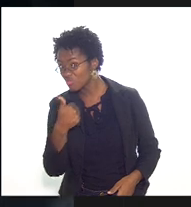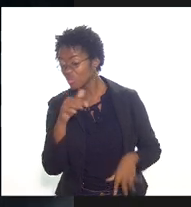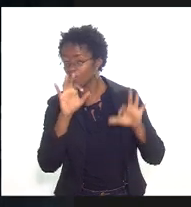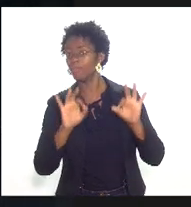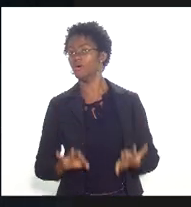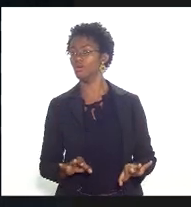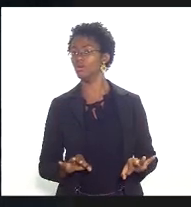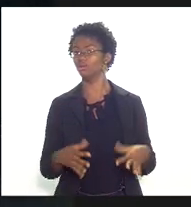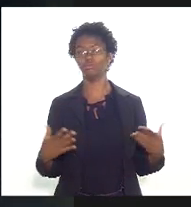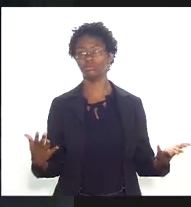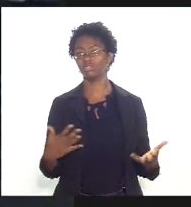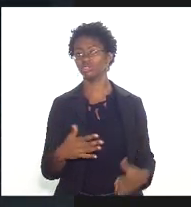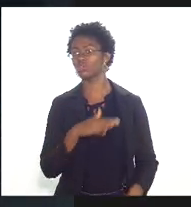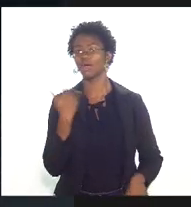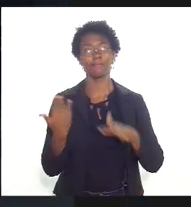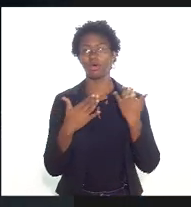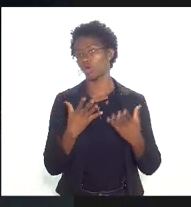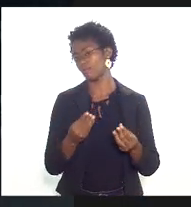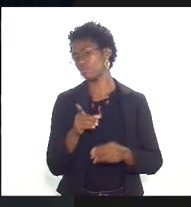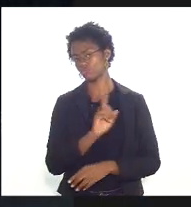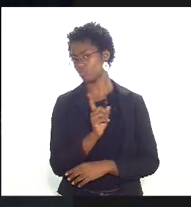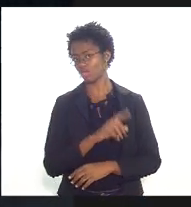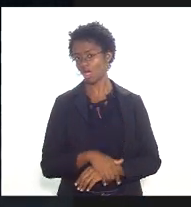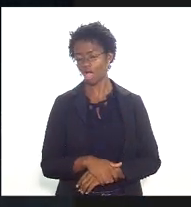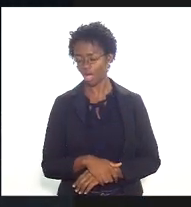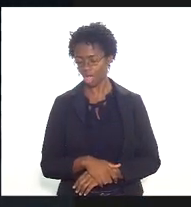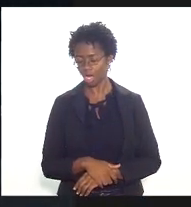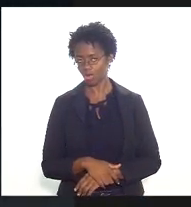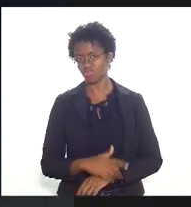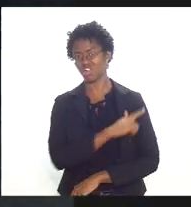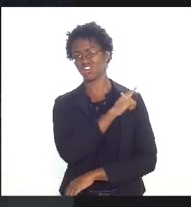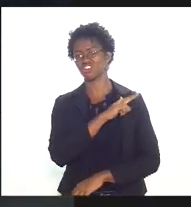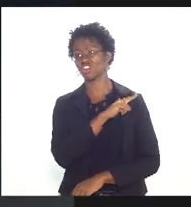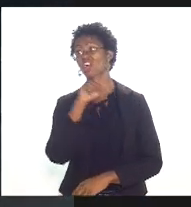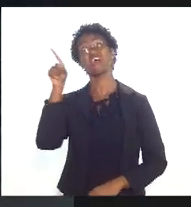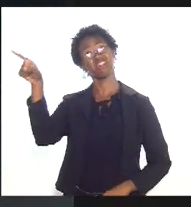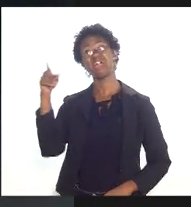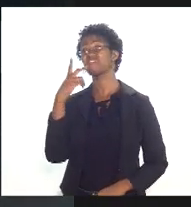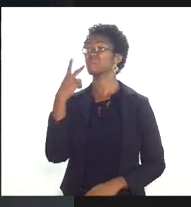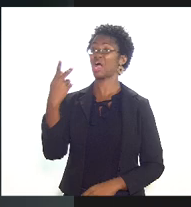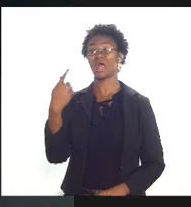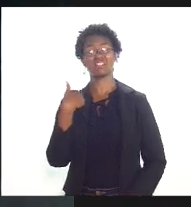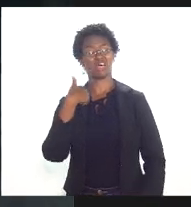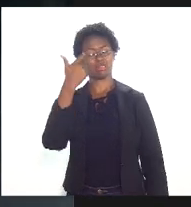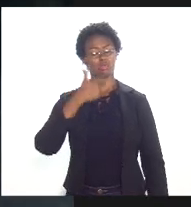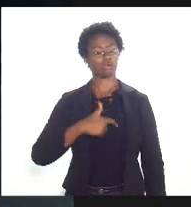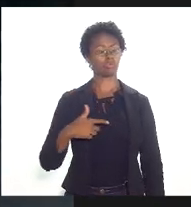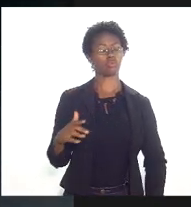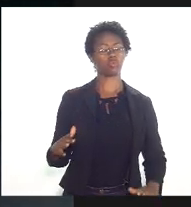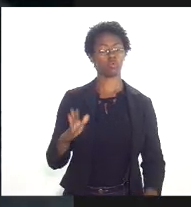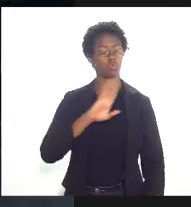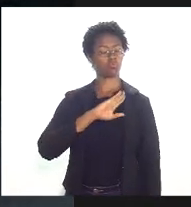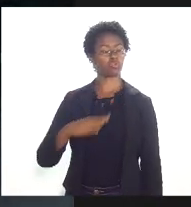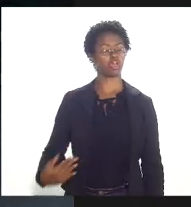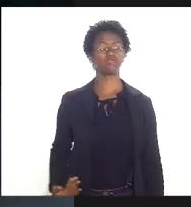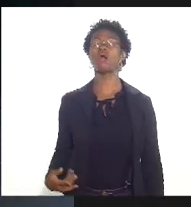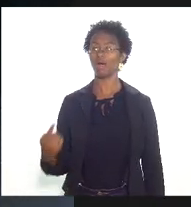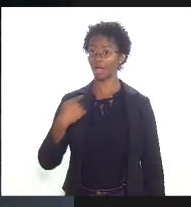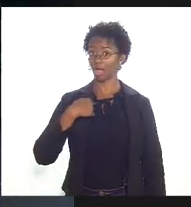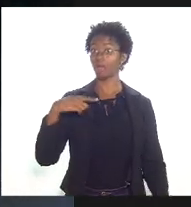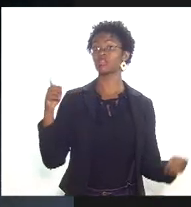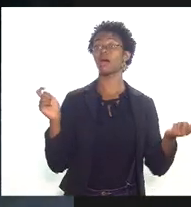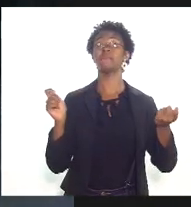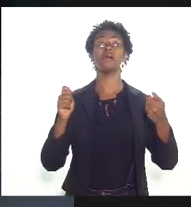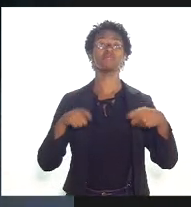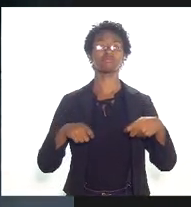a quantidade de pessoas que pegamos na Gestão na cor disse que era o governador que era um amigo que tinha capacidade para